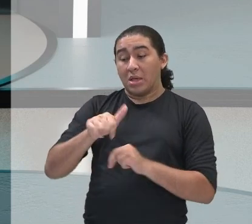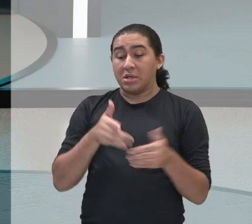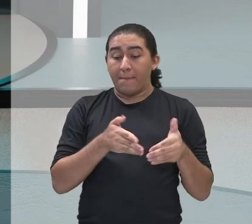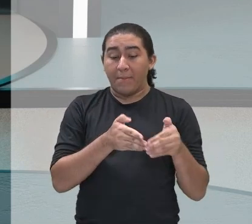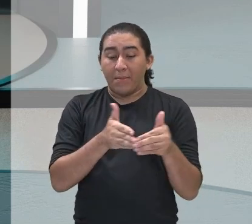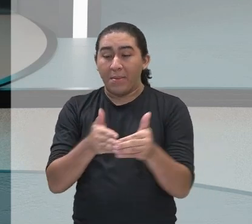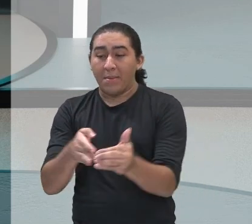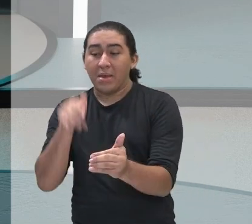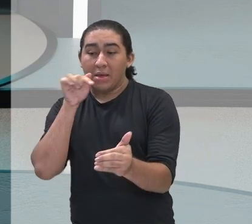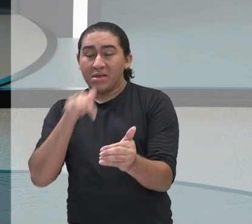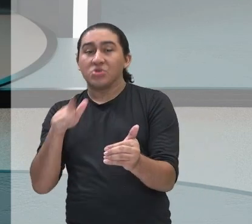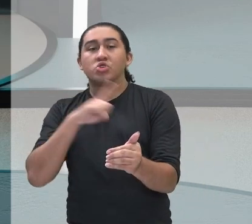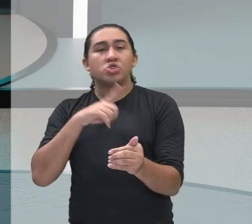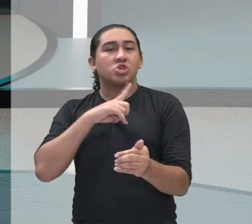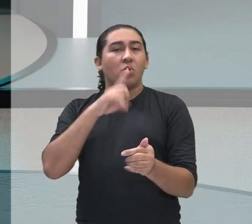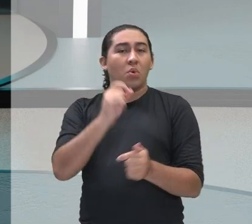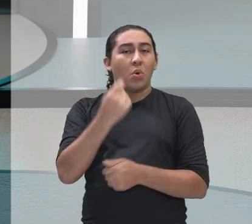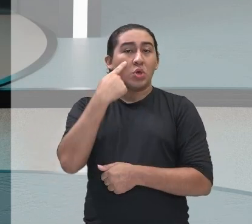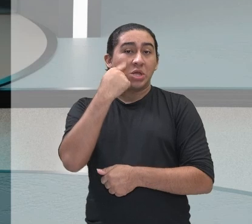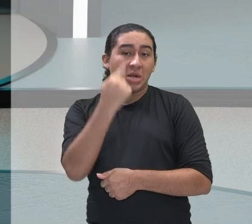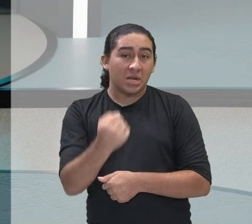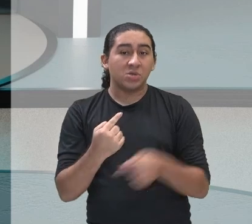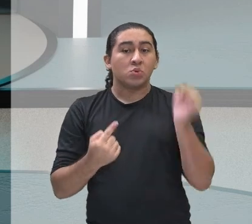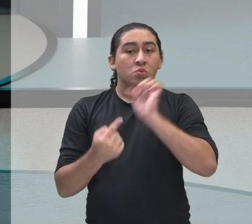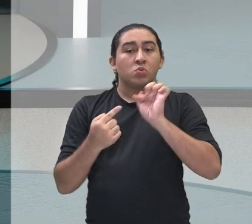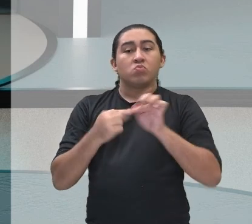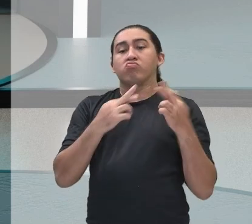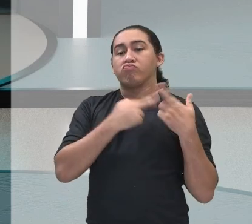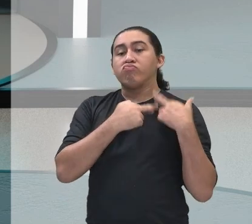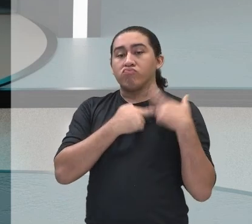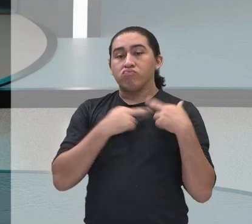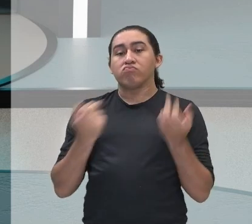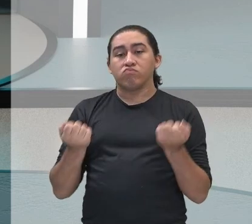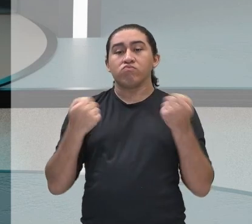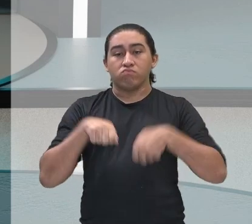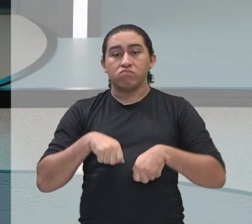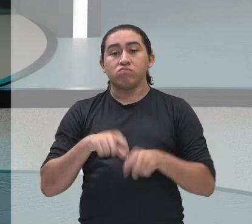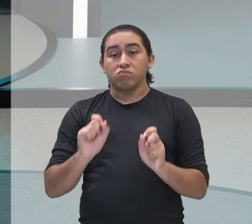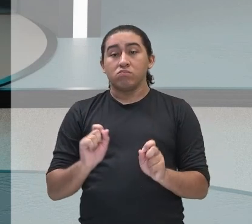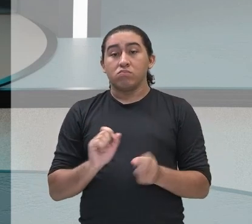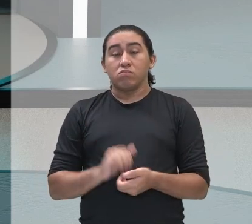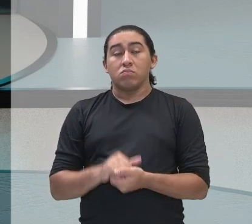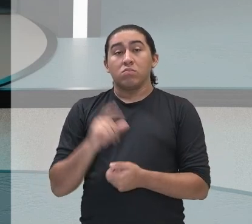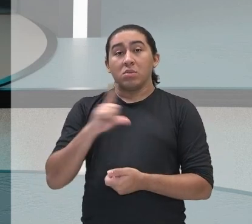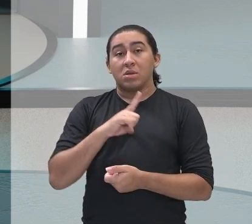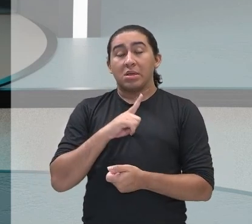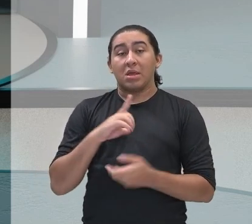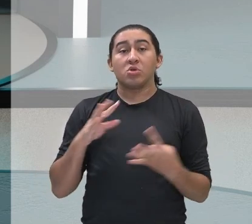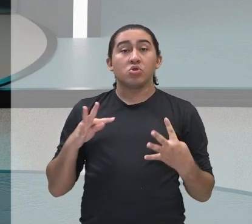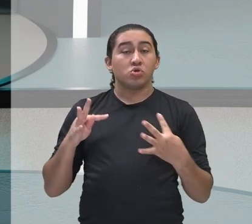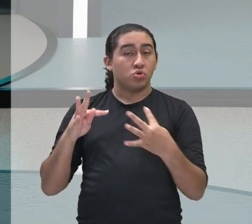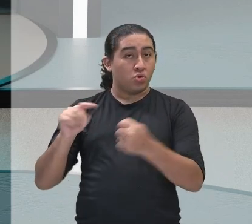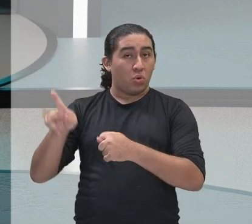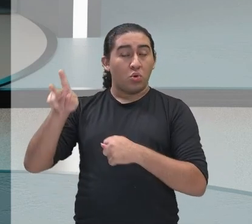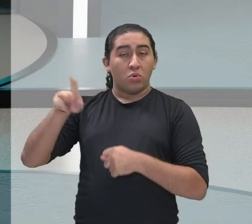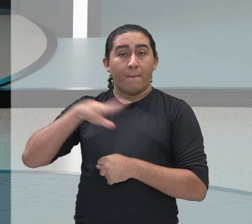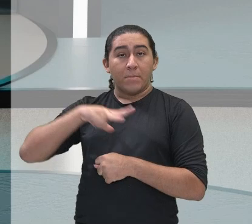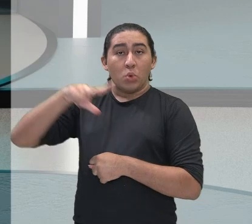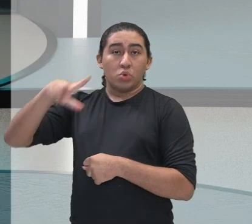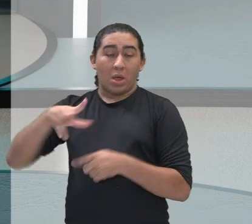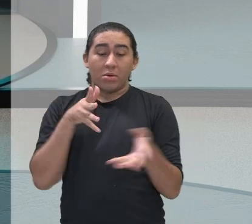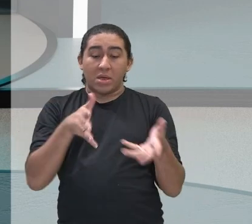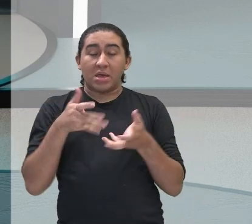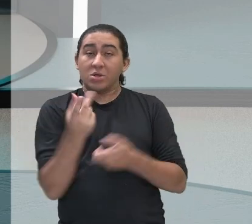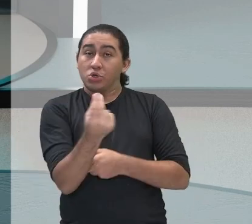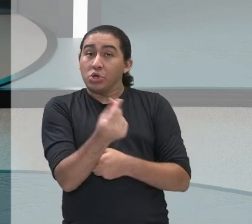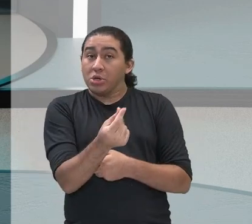hereditárias tinham como responsabilidade dar resultado para Portugal. Então, tudo que